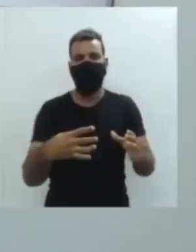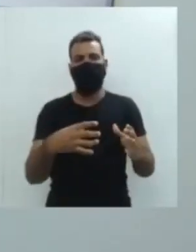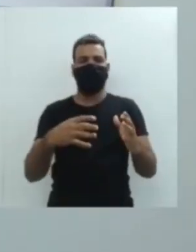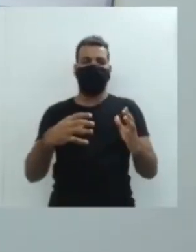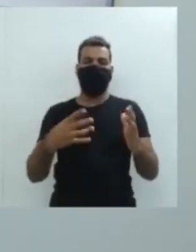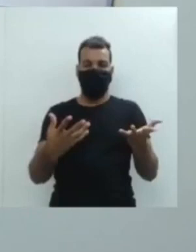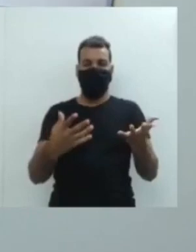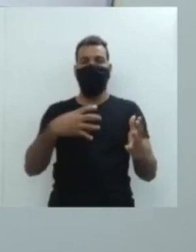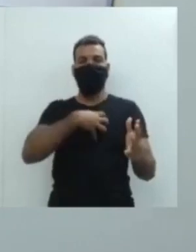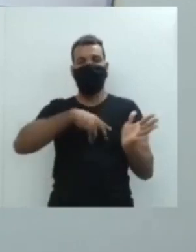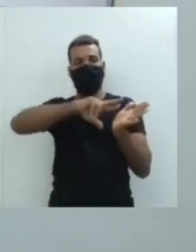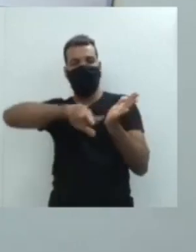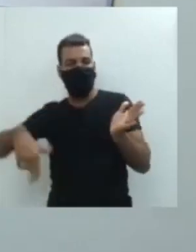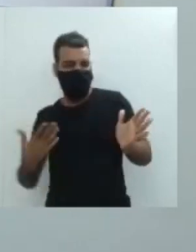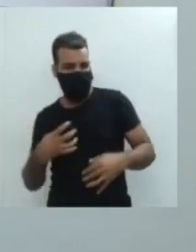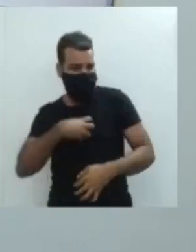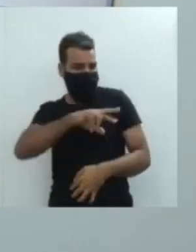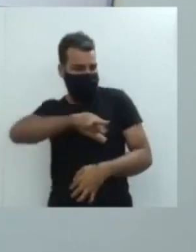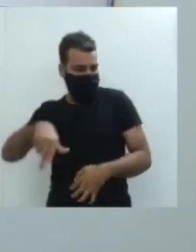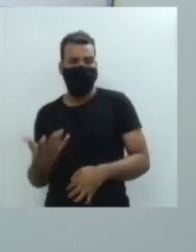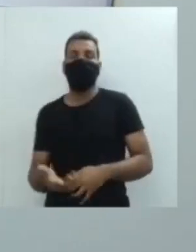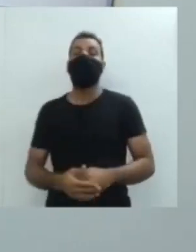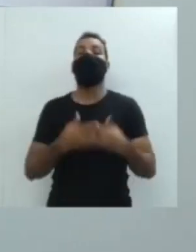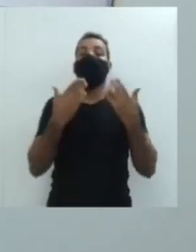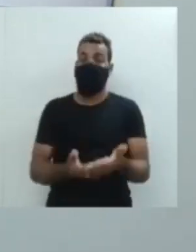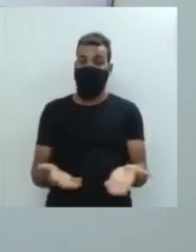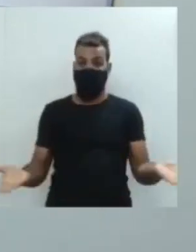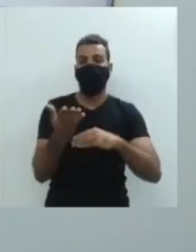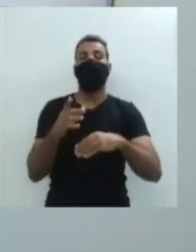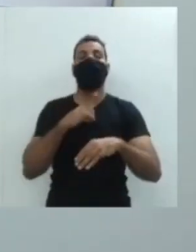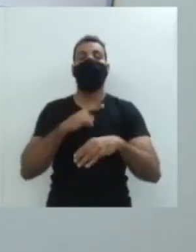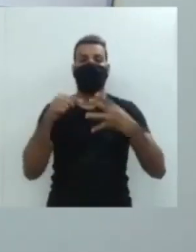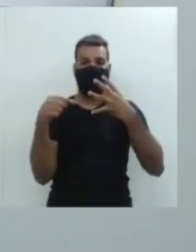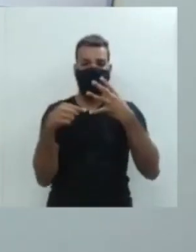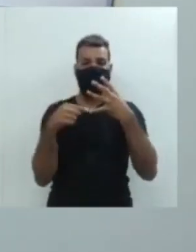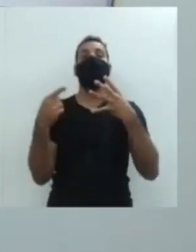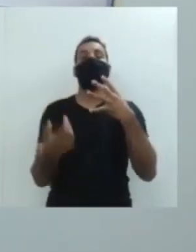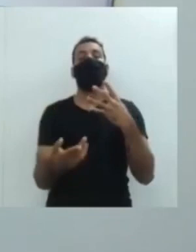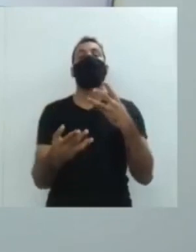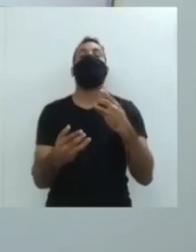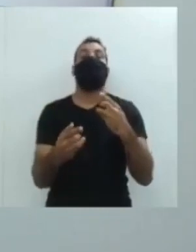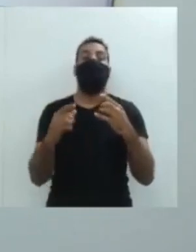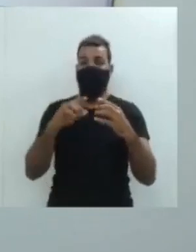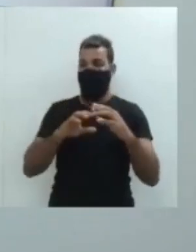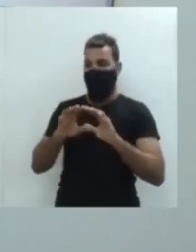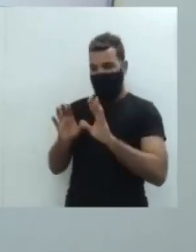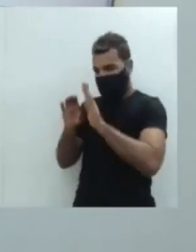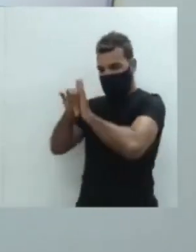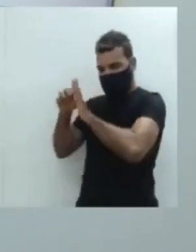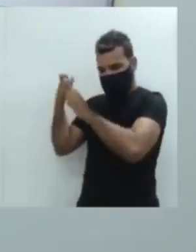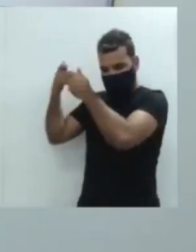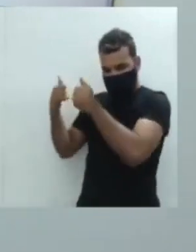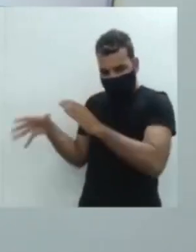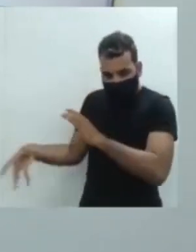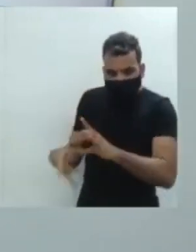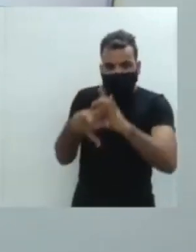foram os conceitos que aprendemos então agora na nossa vídeo aula nós vamos unificar esses conceitos e nós